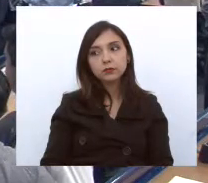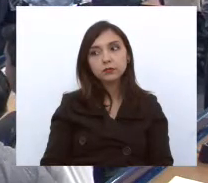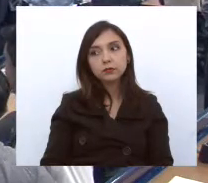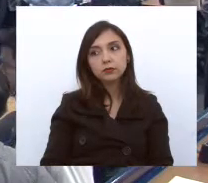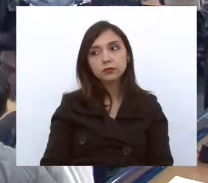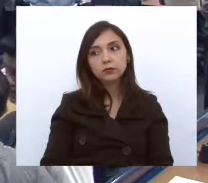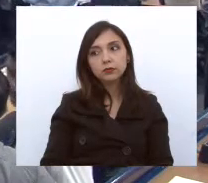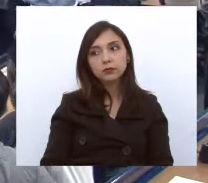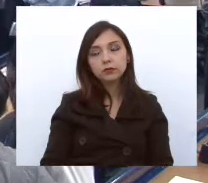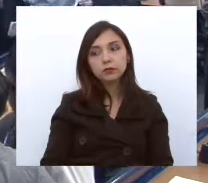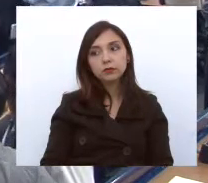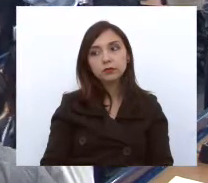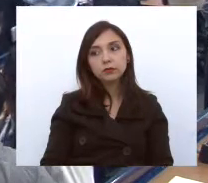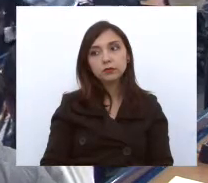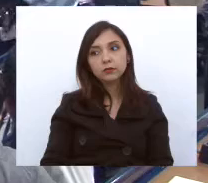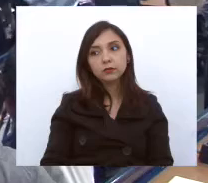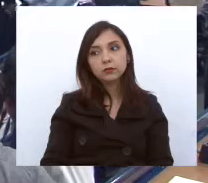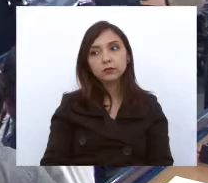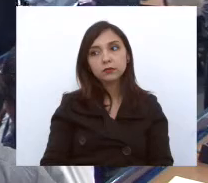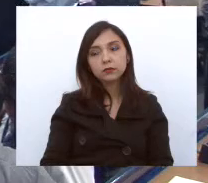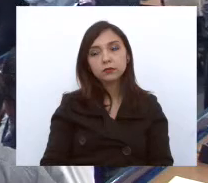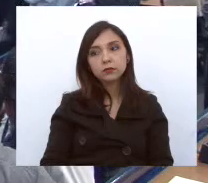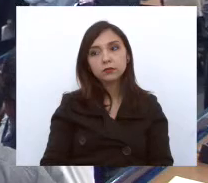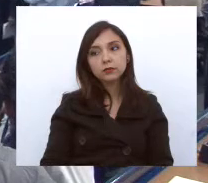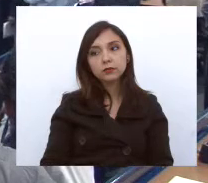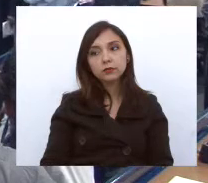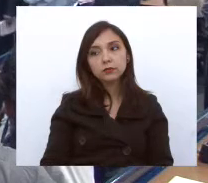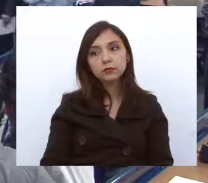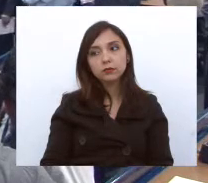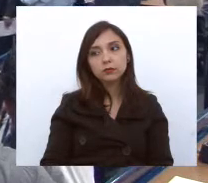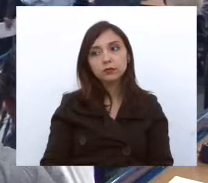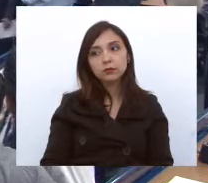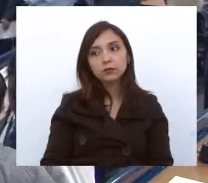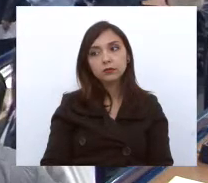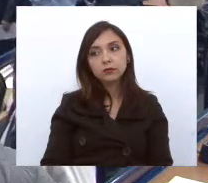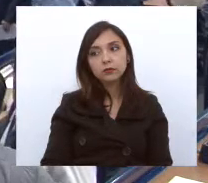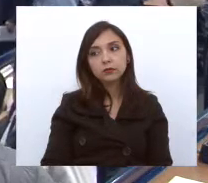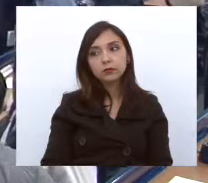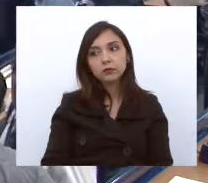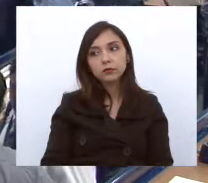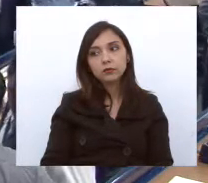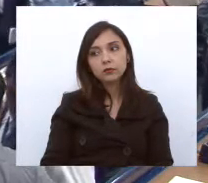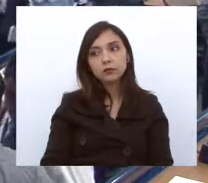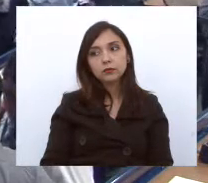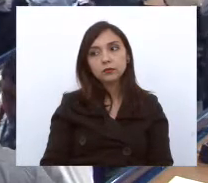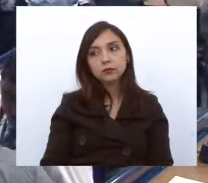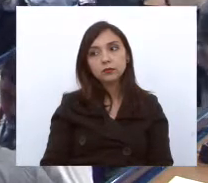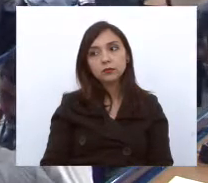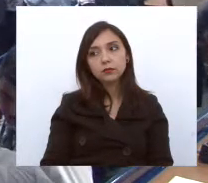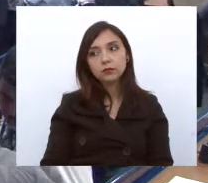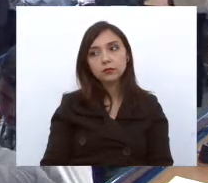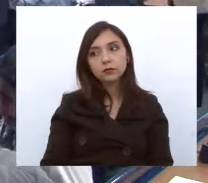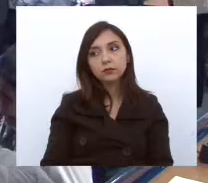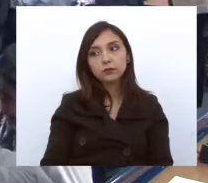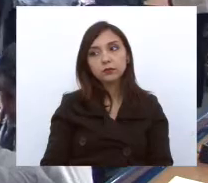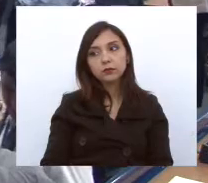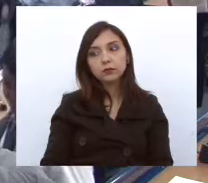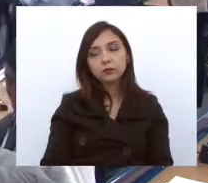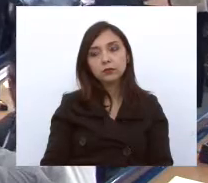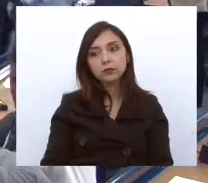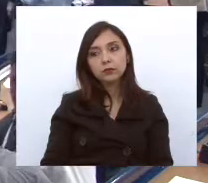Absoluta. Absoluta. Absoluta. Maria absoluta. Justificar meu voto, presidente. Justificar,